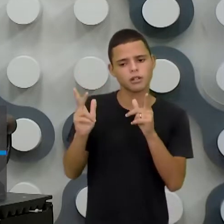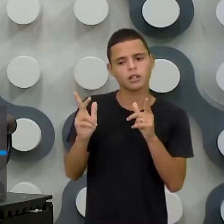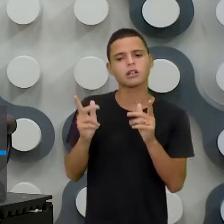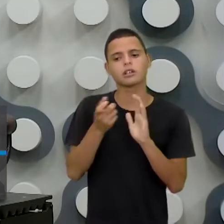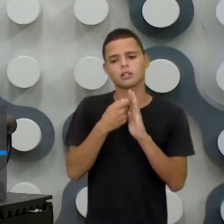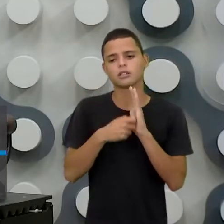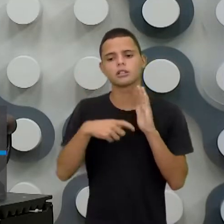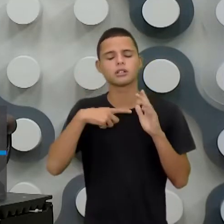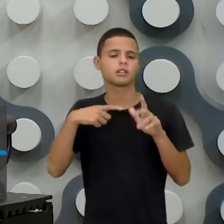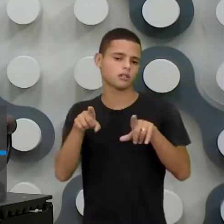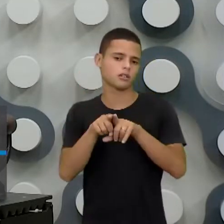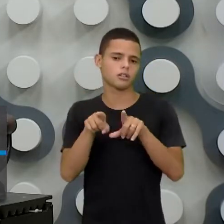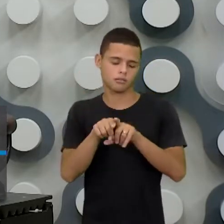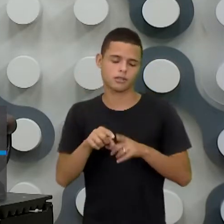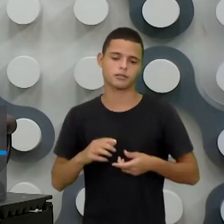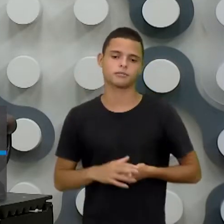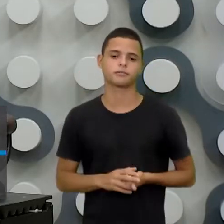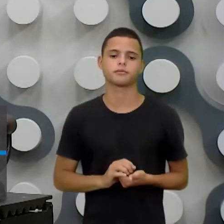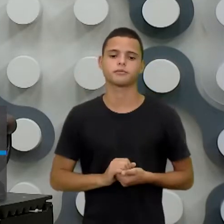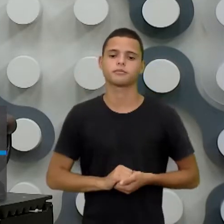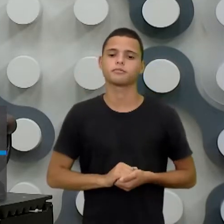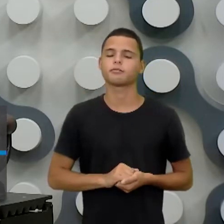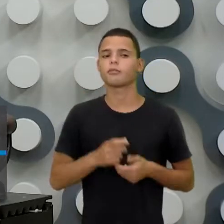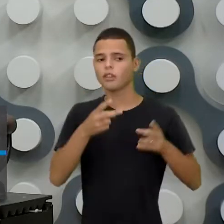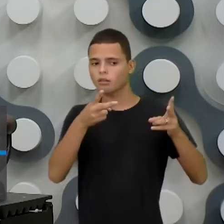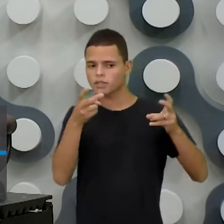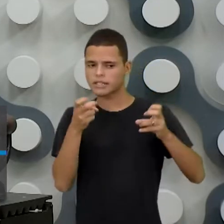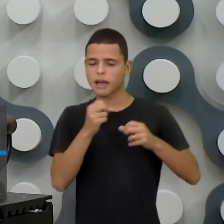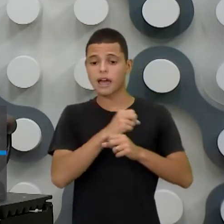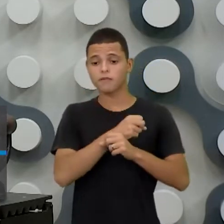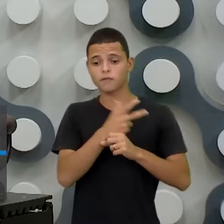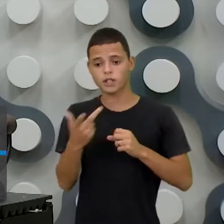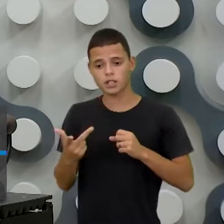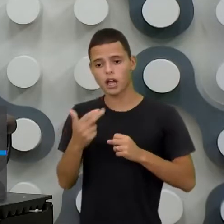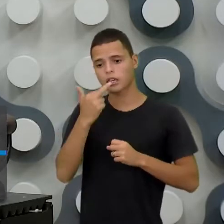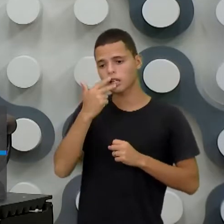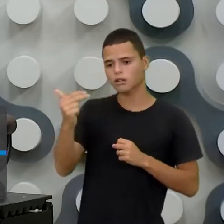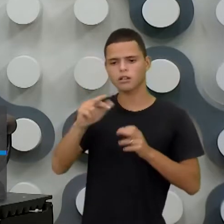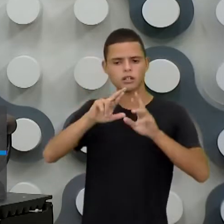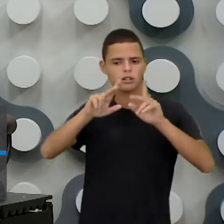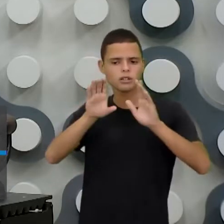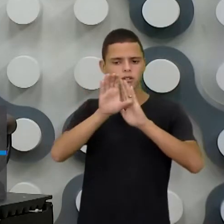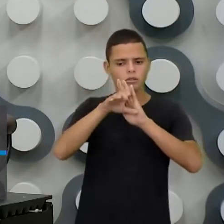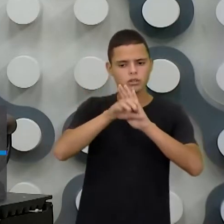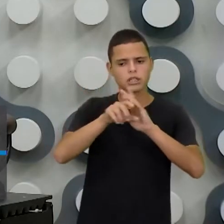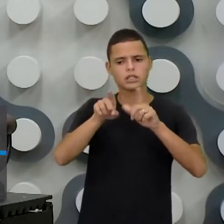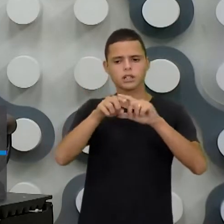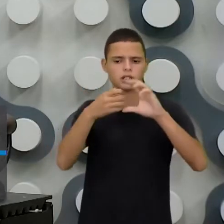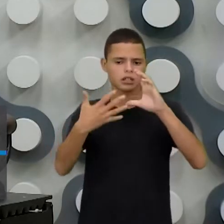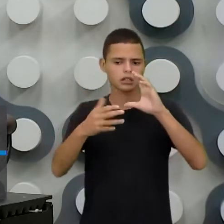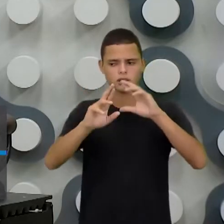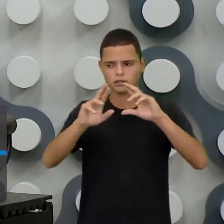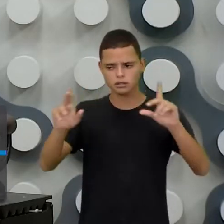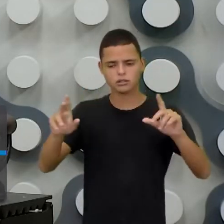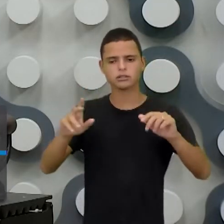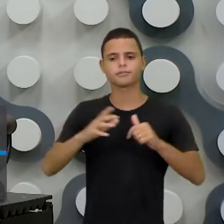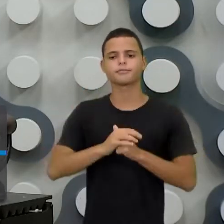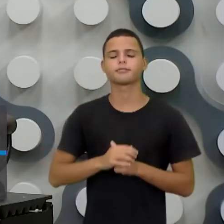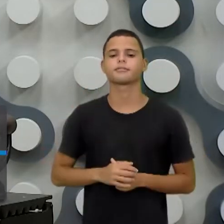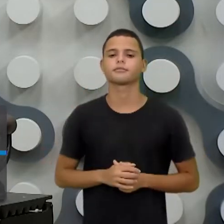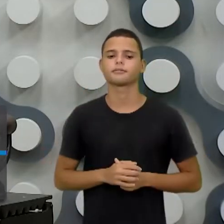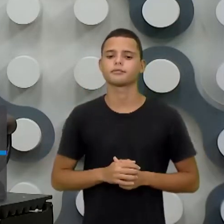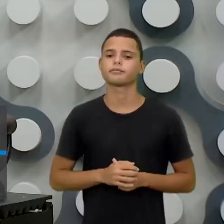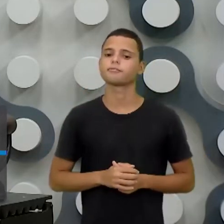tá? Então nós vamos observar aí essa variedade da língua em diversos contextos, em diversos aspectos e observando isso.